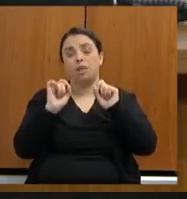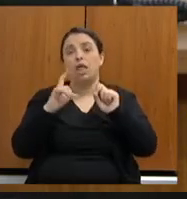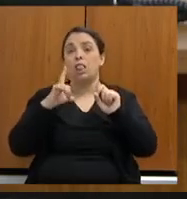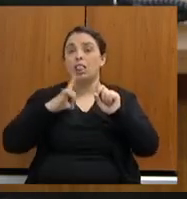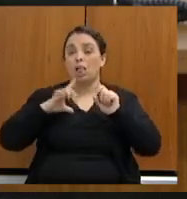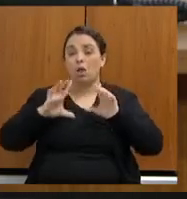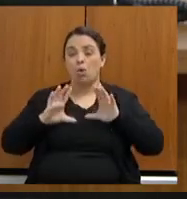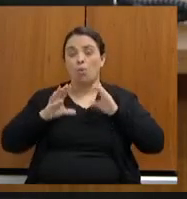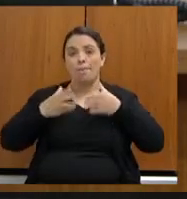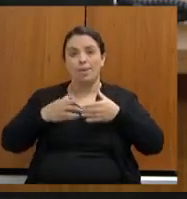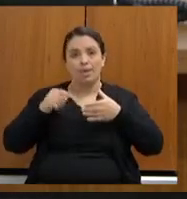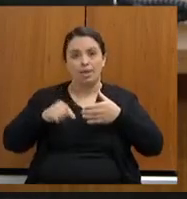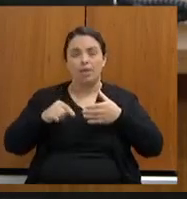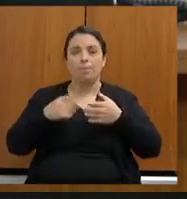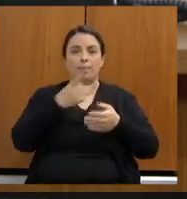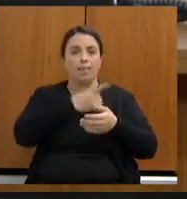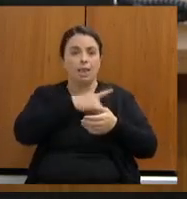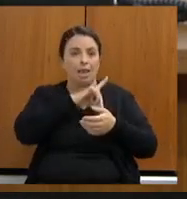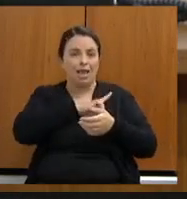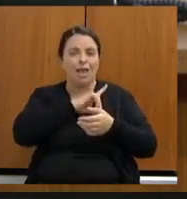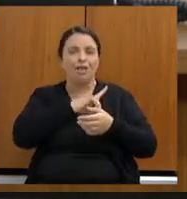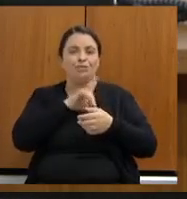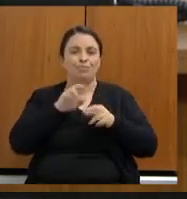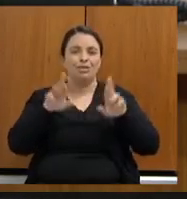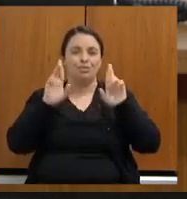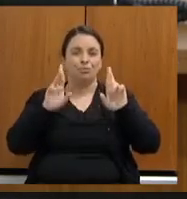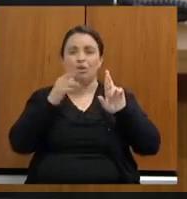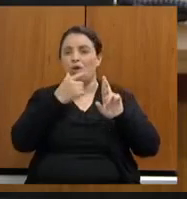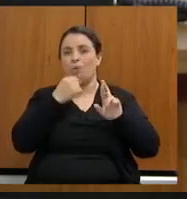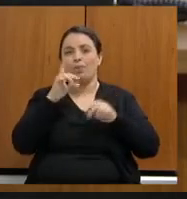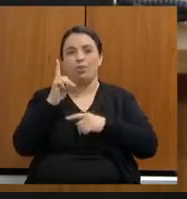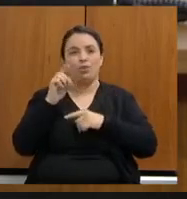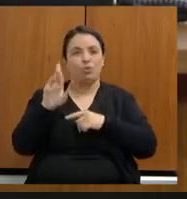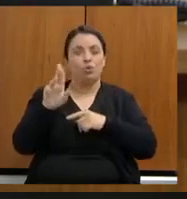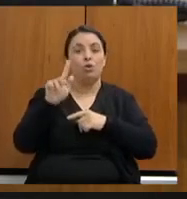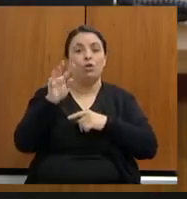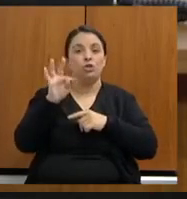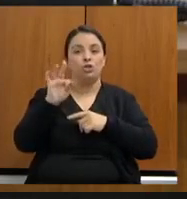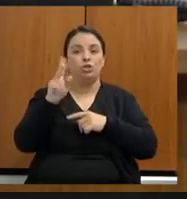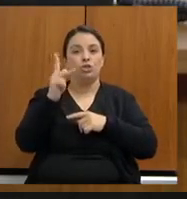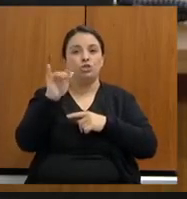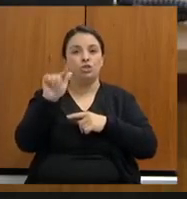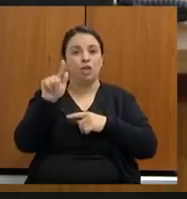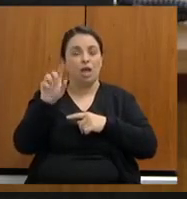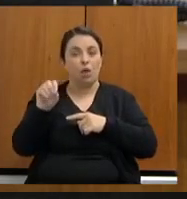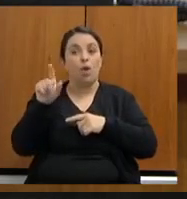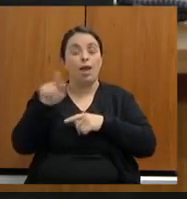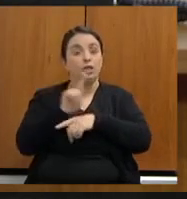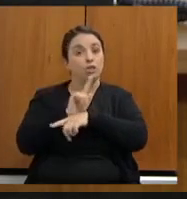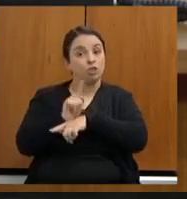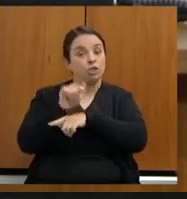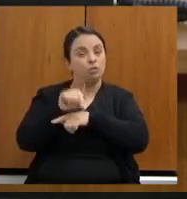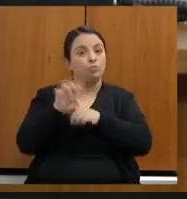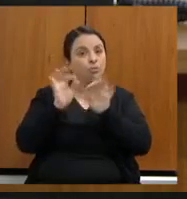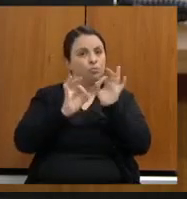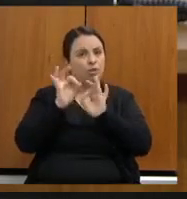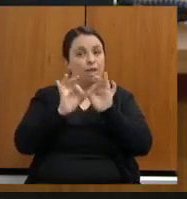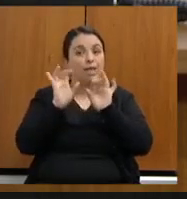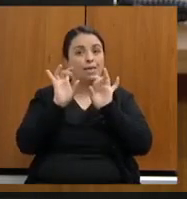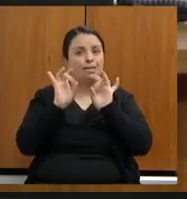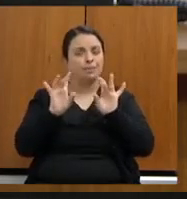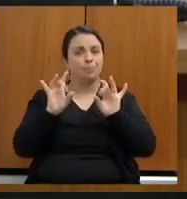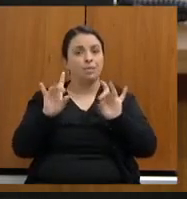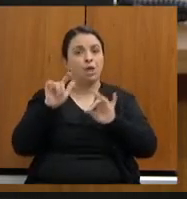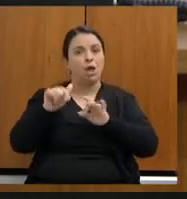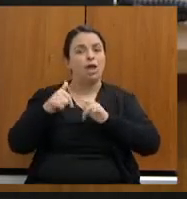equipe tenho delegado Dr Thiago gerente para esse projeto em caráter exclusivo Que